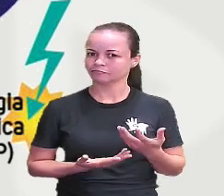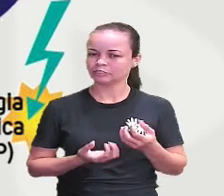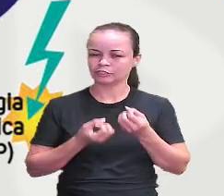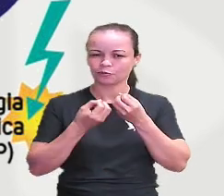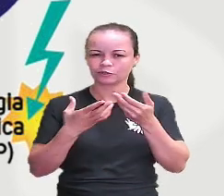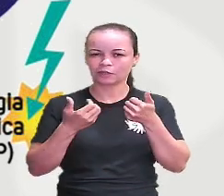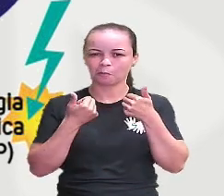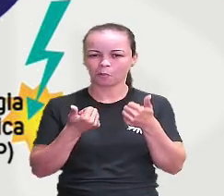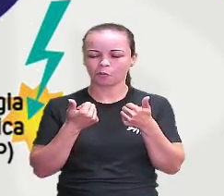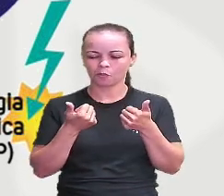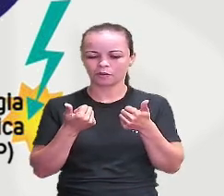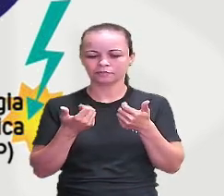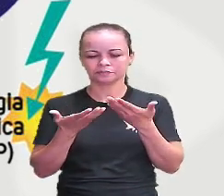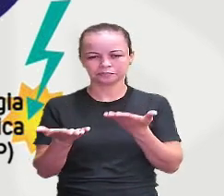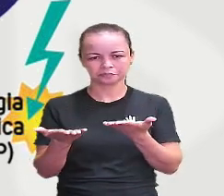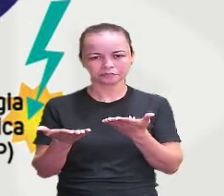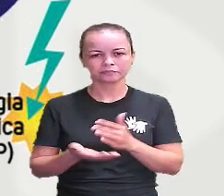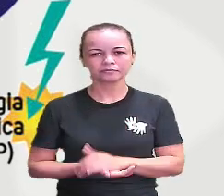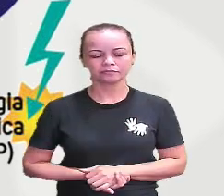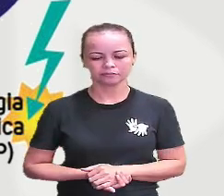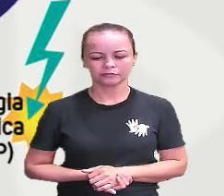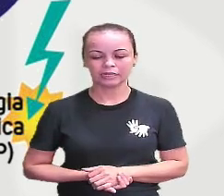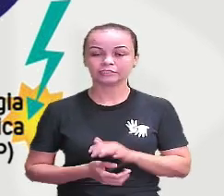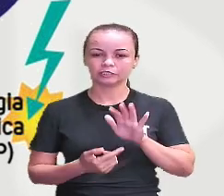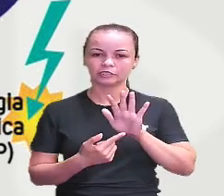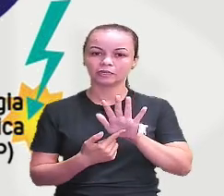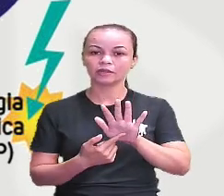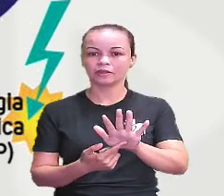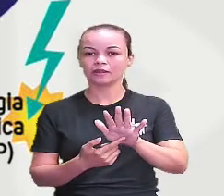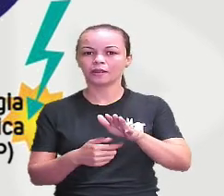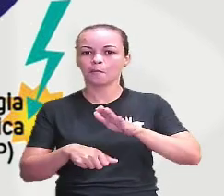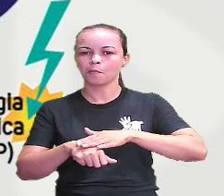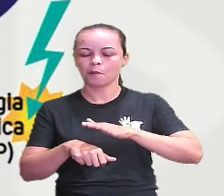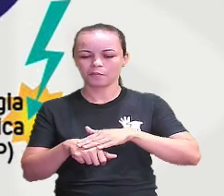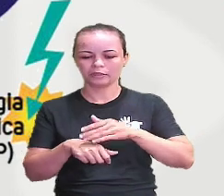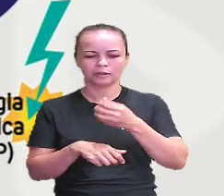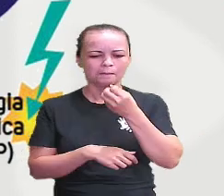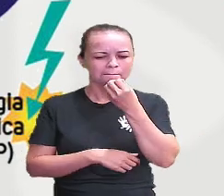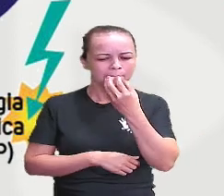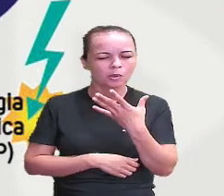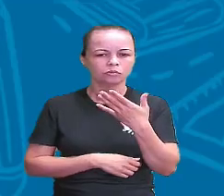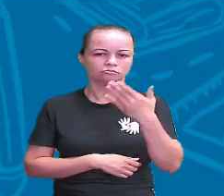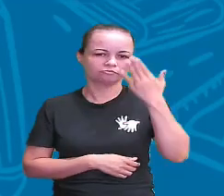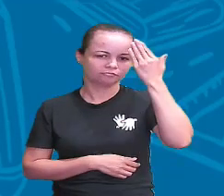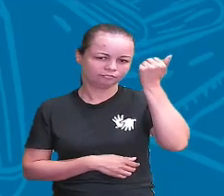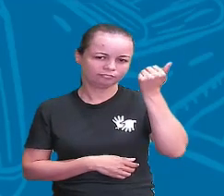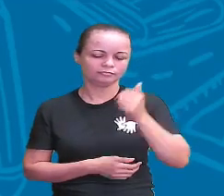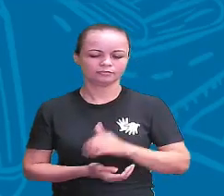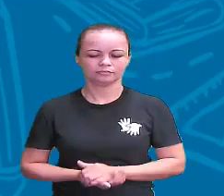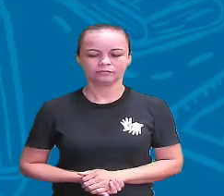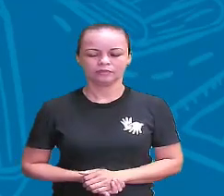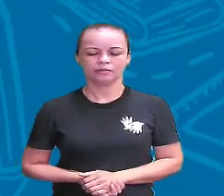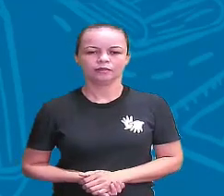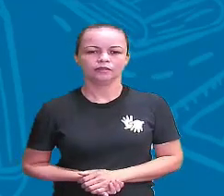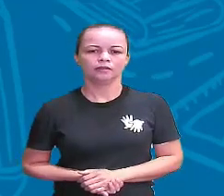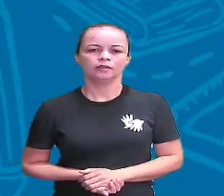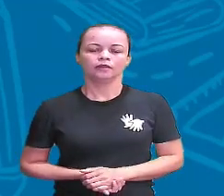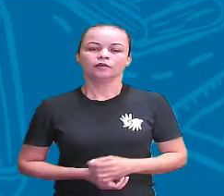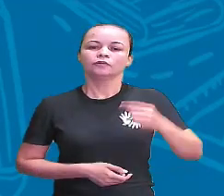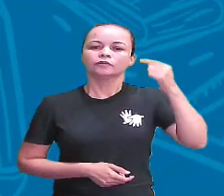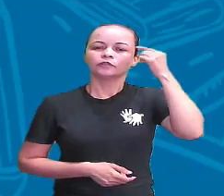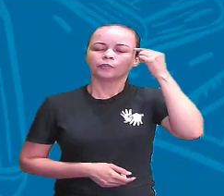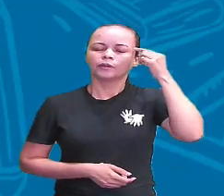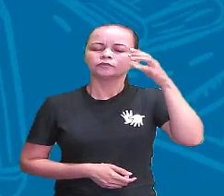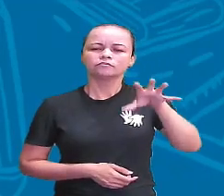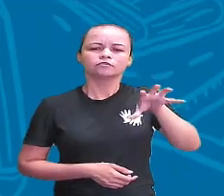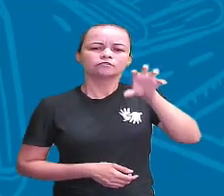massa. Eu não podia deixar de fazer esse momento, que é bom saber. Volta aqui comigo, por favor, produção. Quando eu penso em